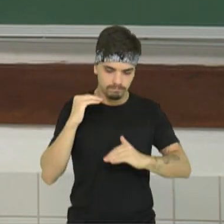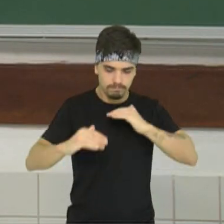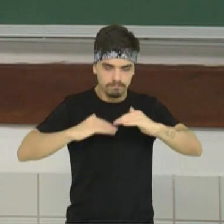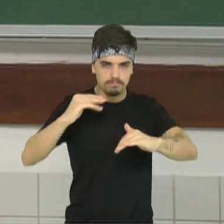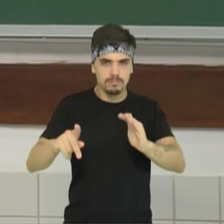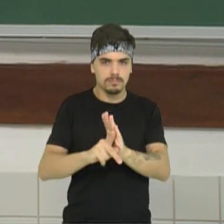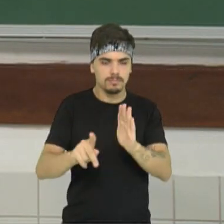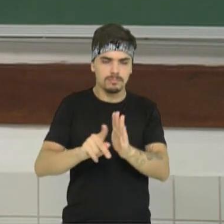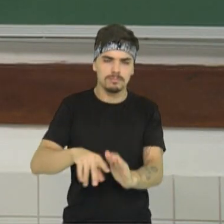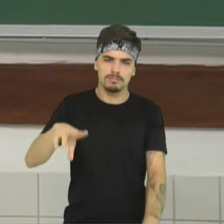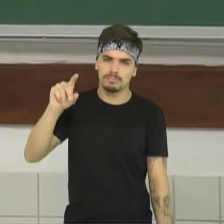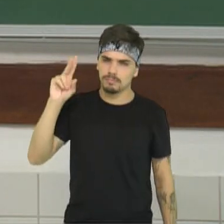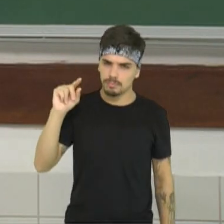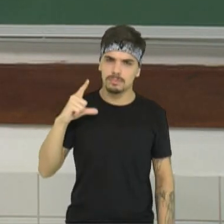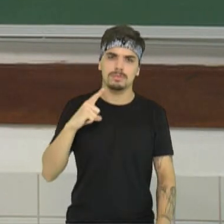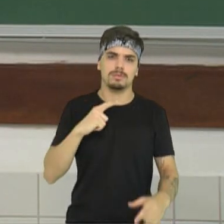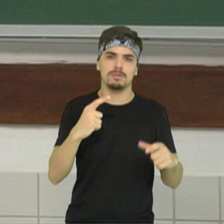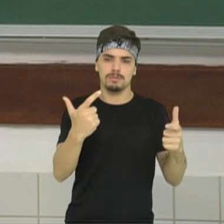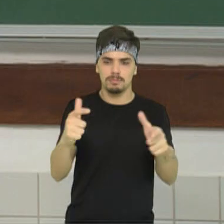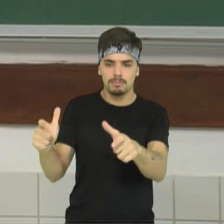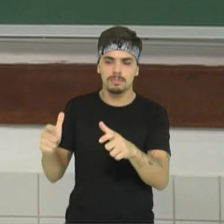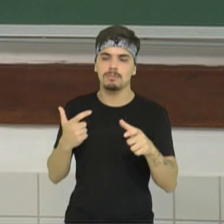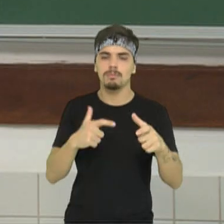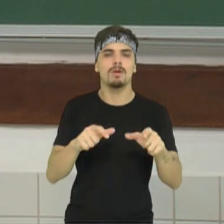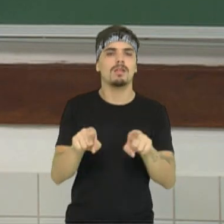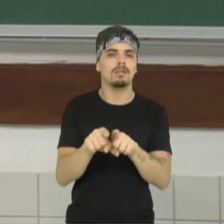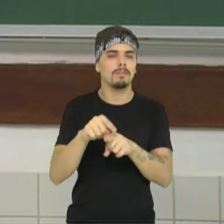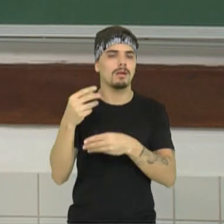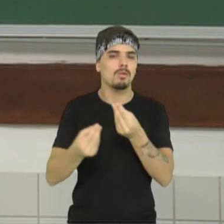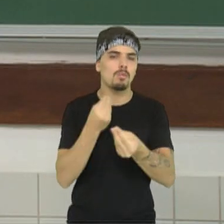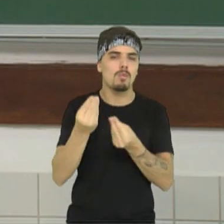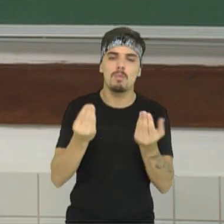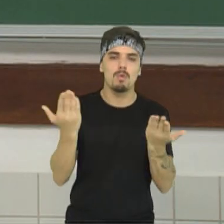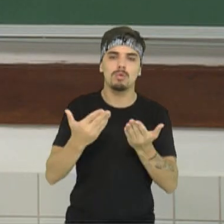desenvolvimento temporoespacial dessas nações, como elas encaram